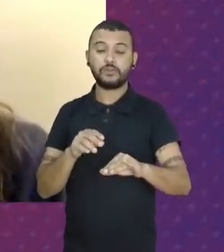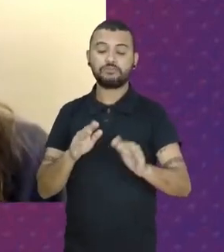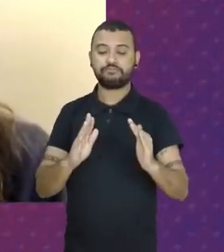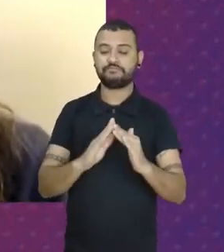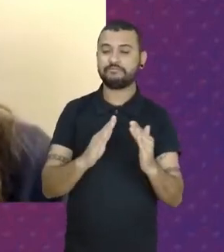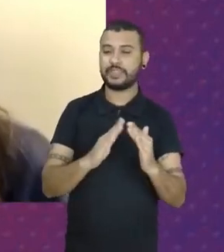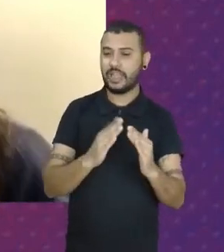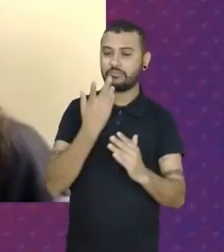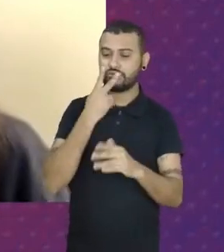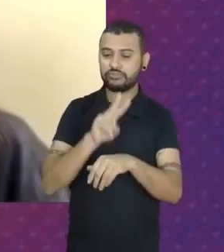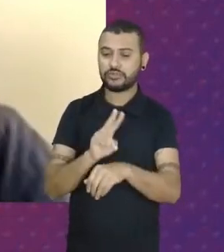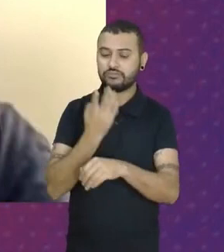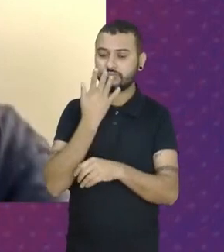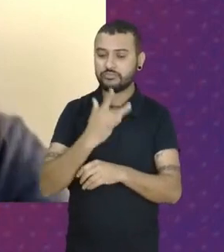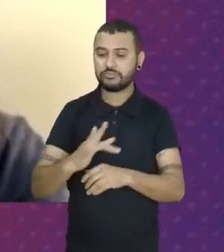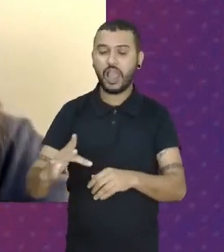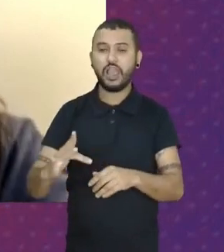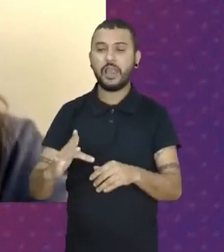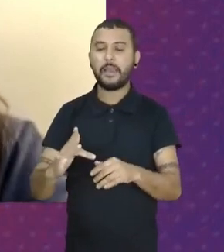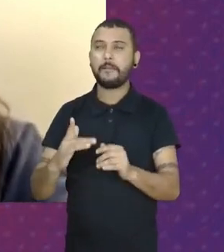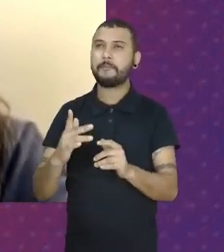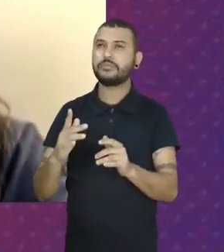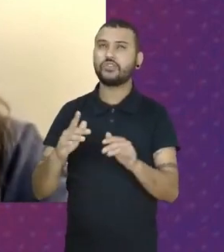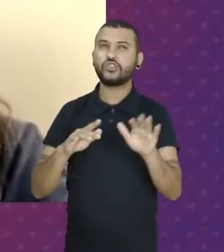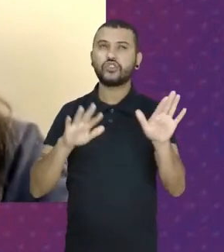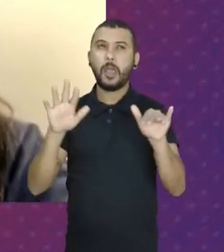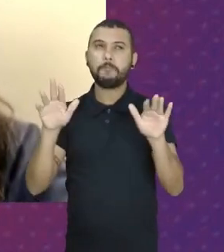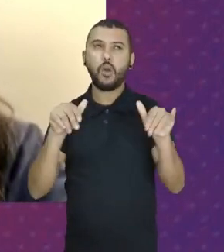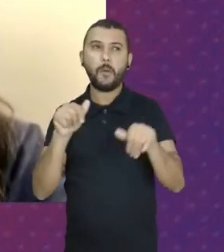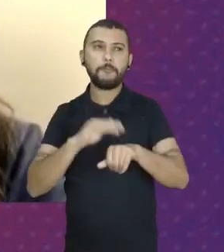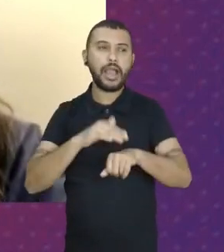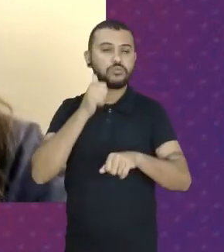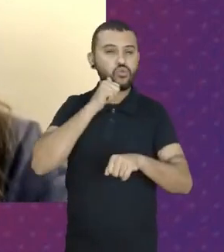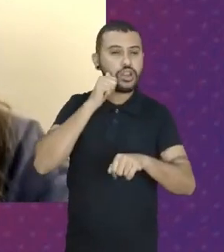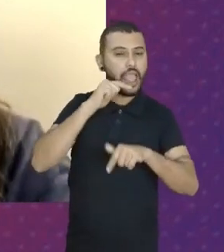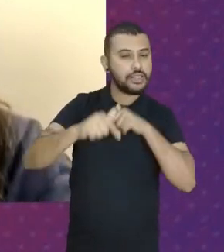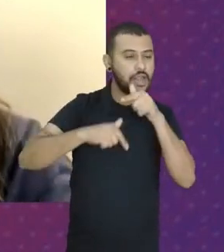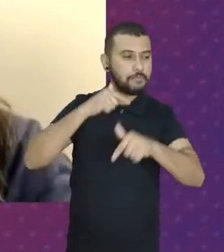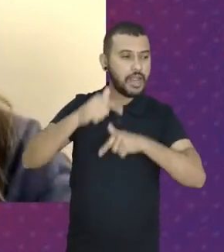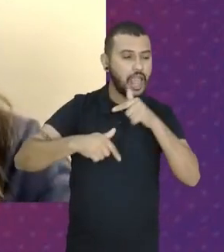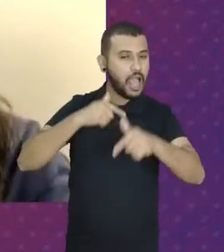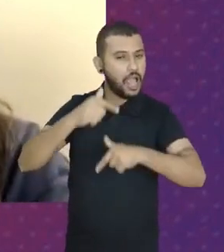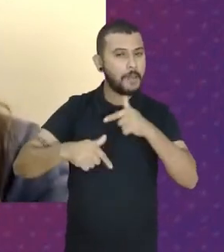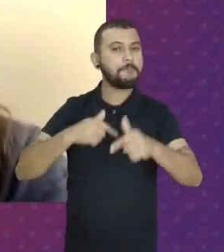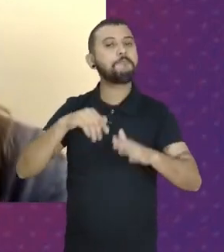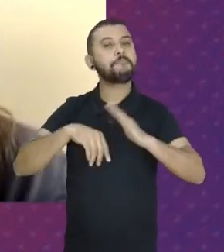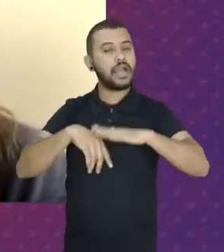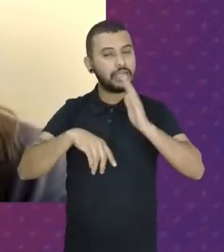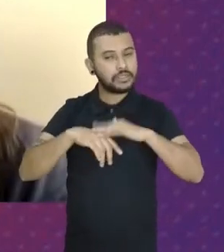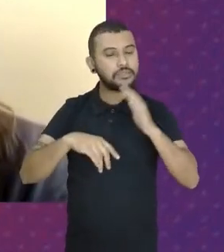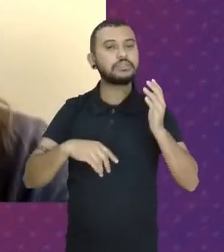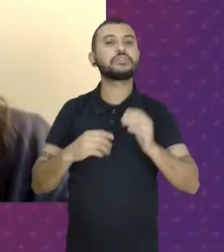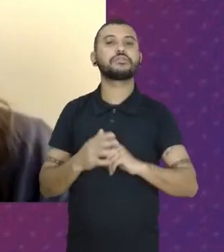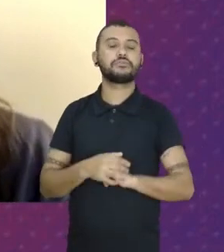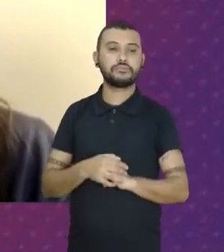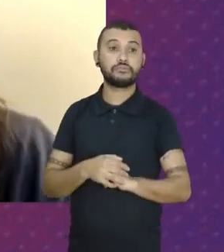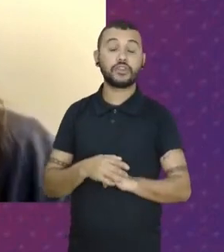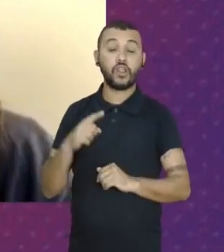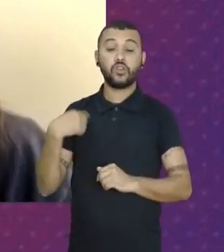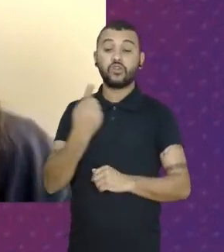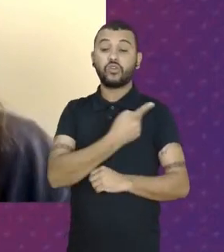impactou, então, uma camada popular, né, de mulheres trabalhadoras, e